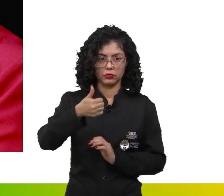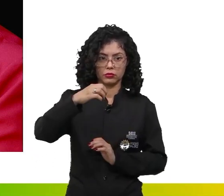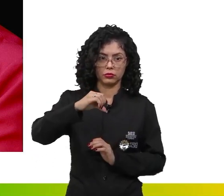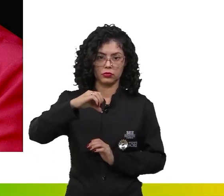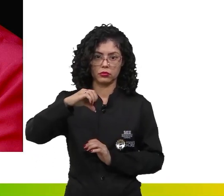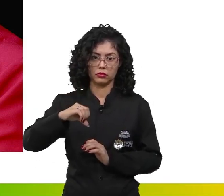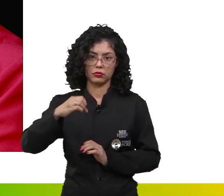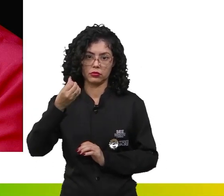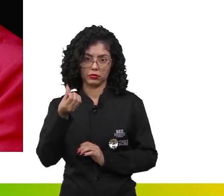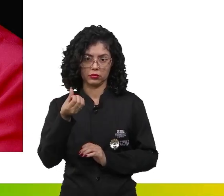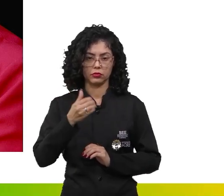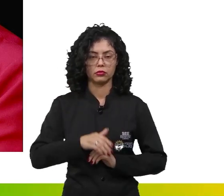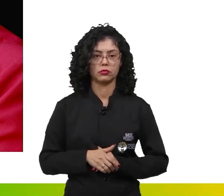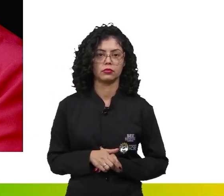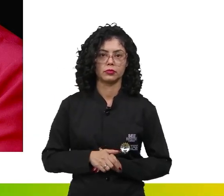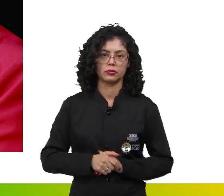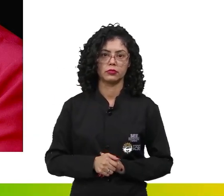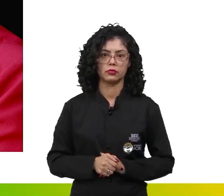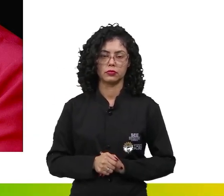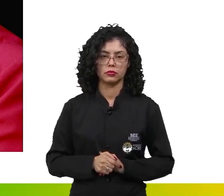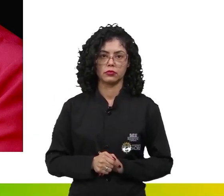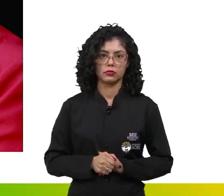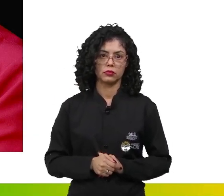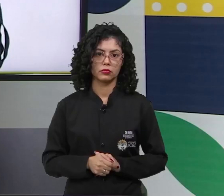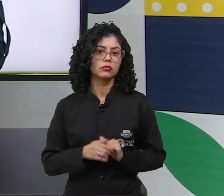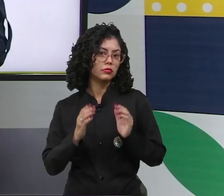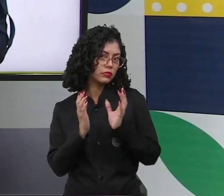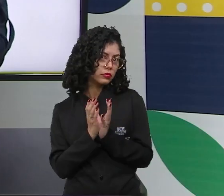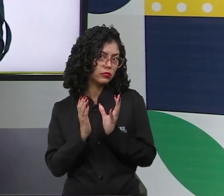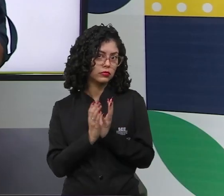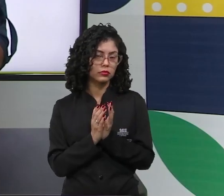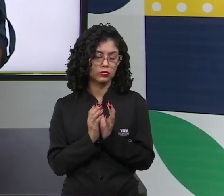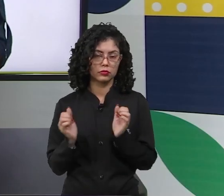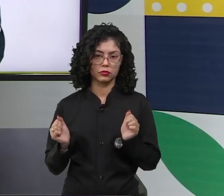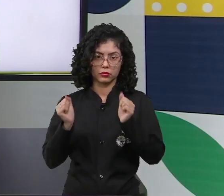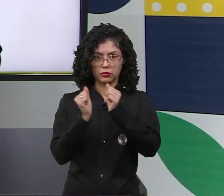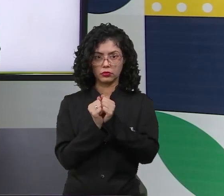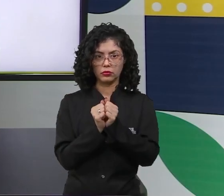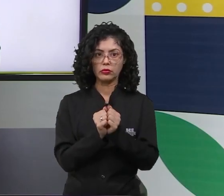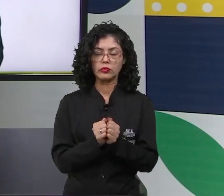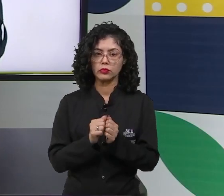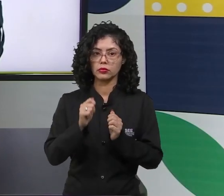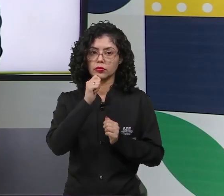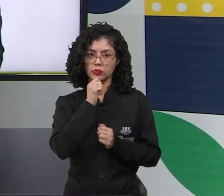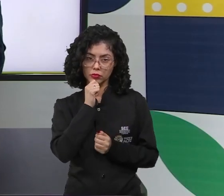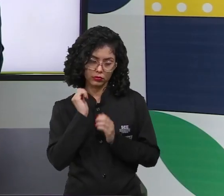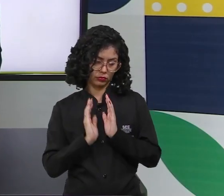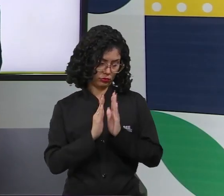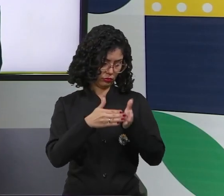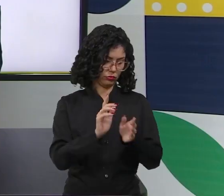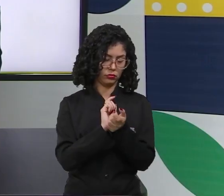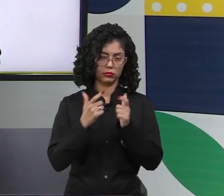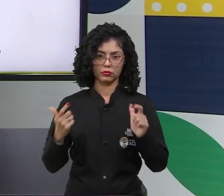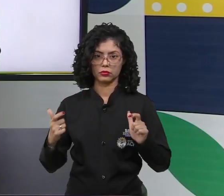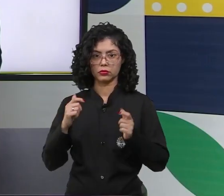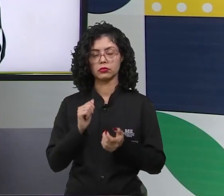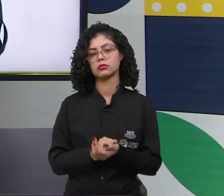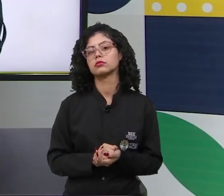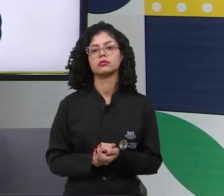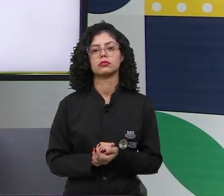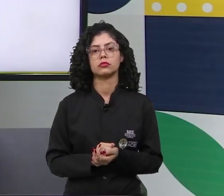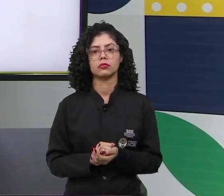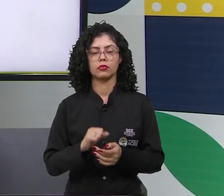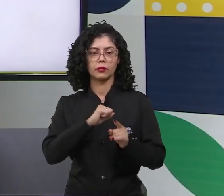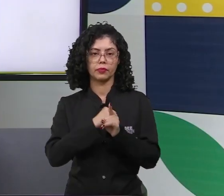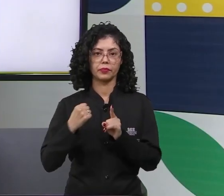e 1996. As comunidades se uniram em prol de um objetivo maior.